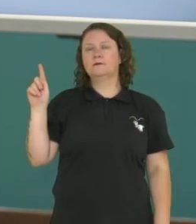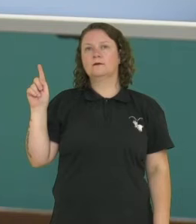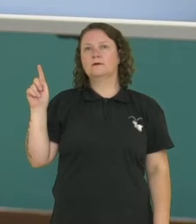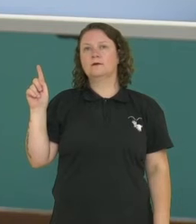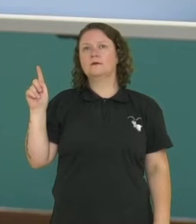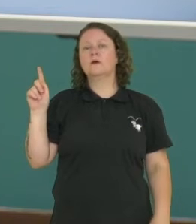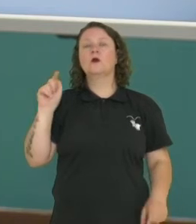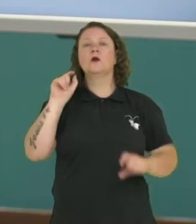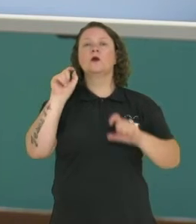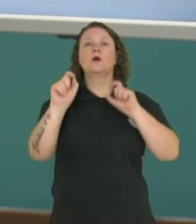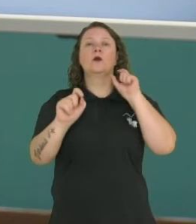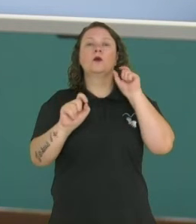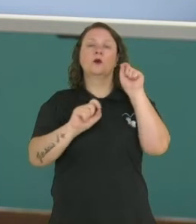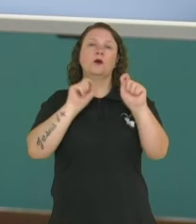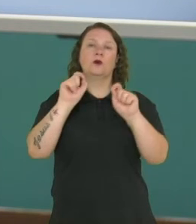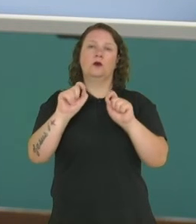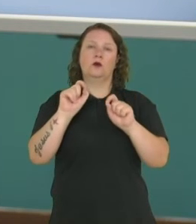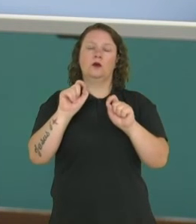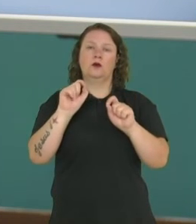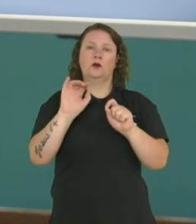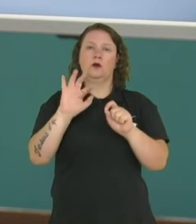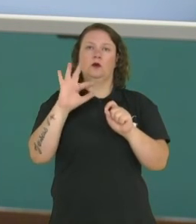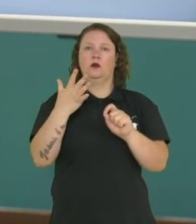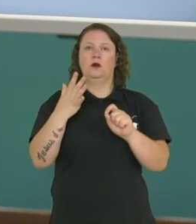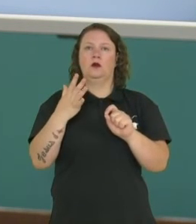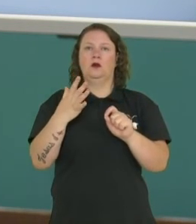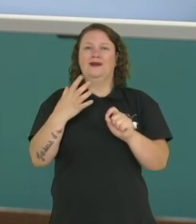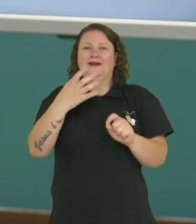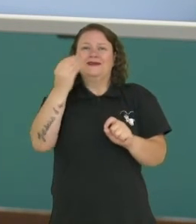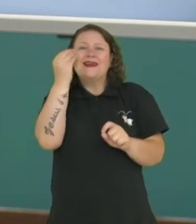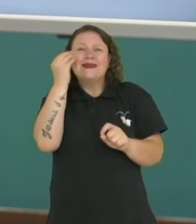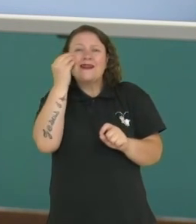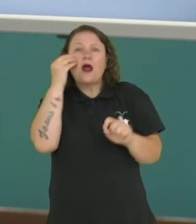né? Tentaram fazer de forma pacífica,